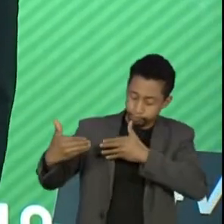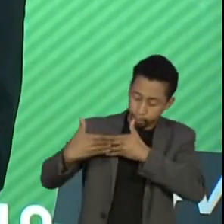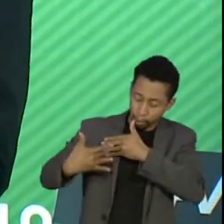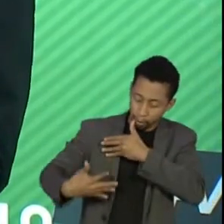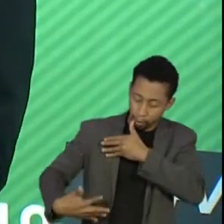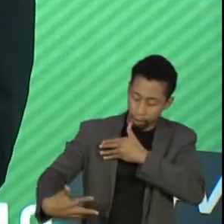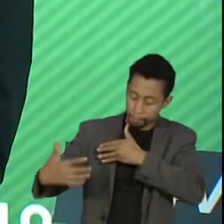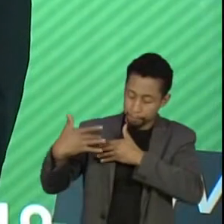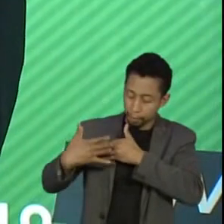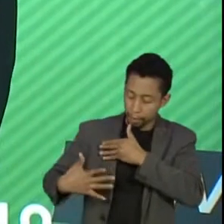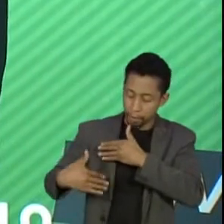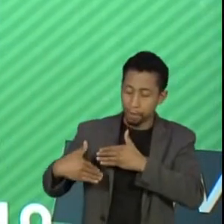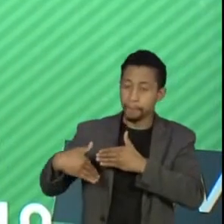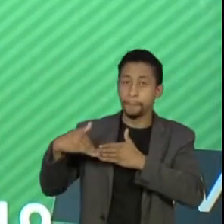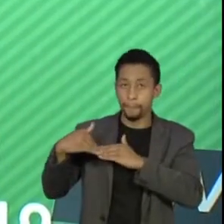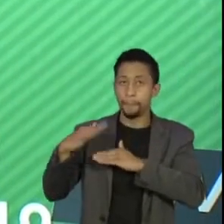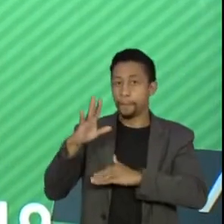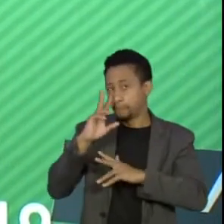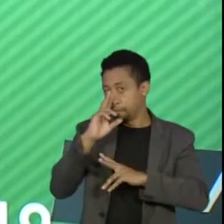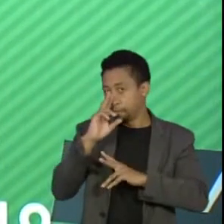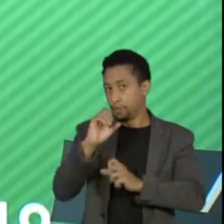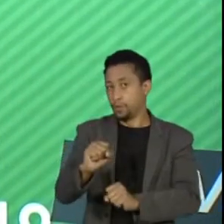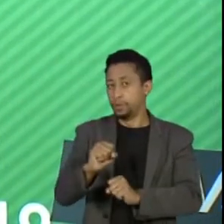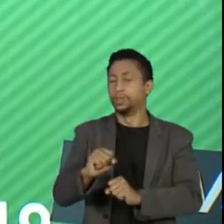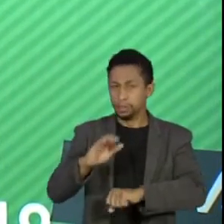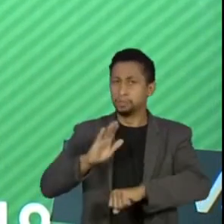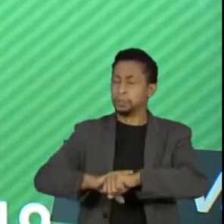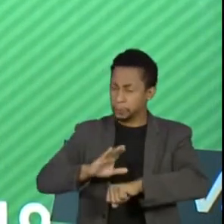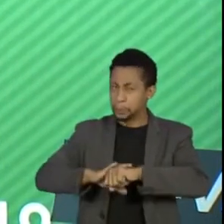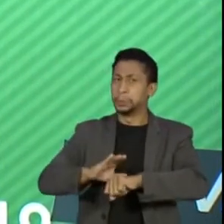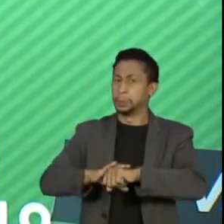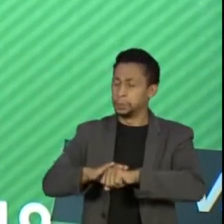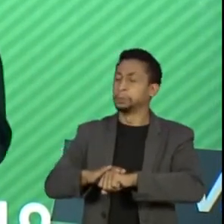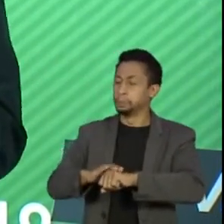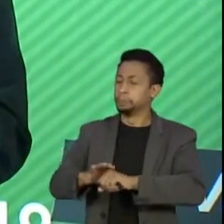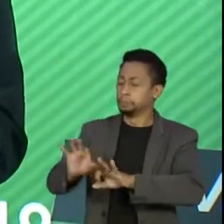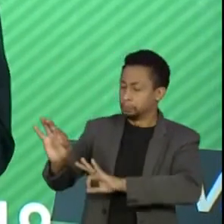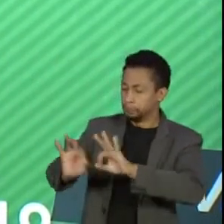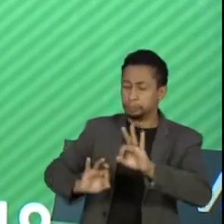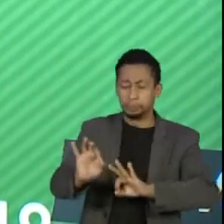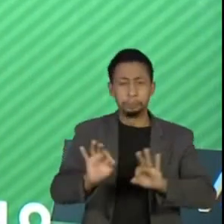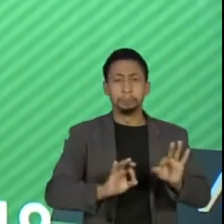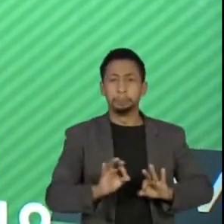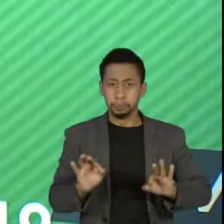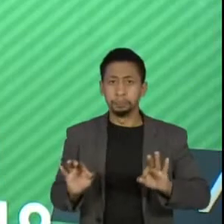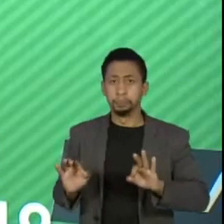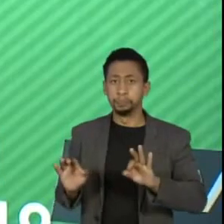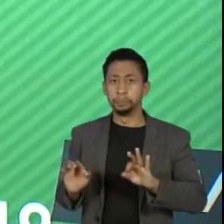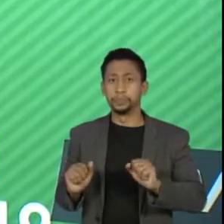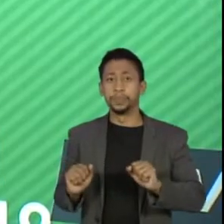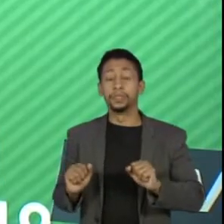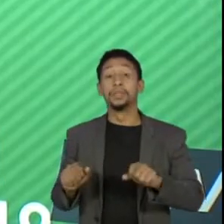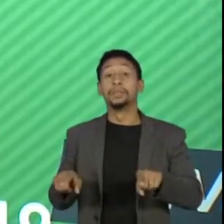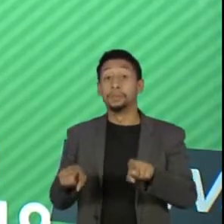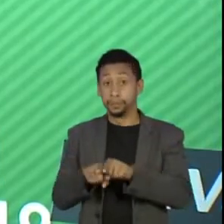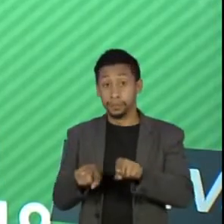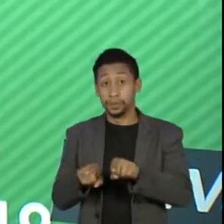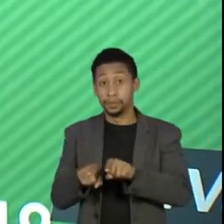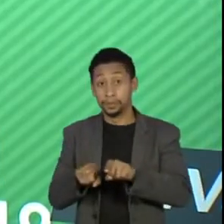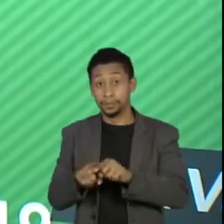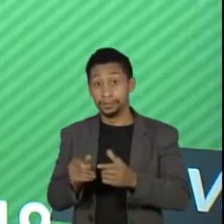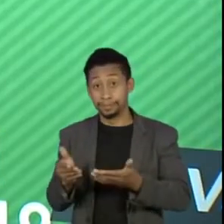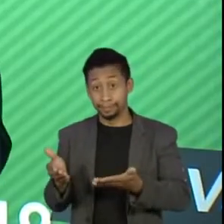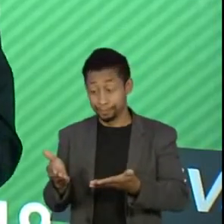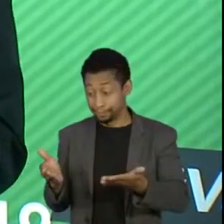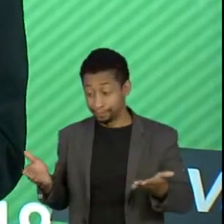Então, realmente colocamos todas as dificuldades possíveis. Seguinte. E ainda, na definição de caso que